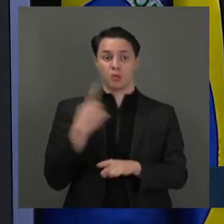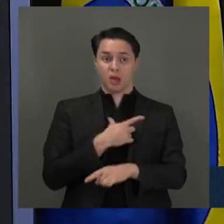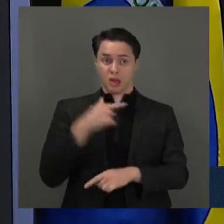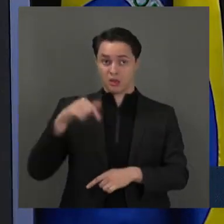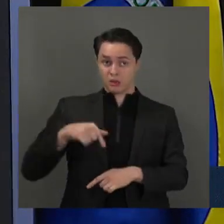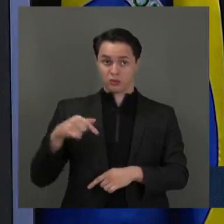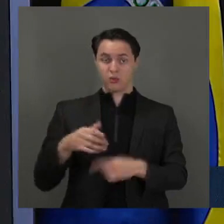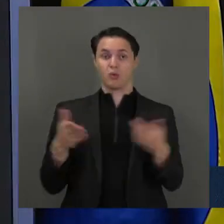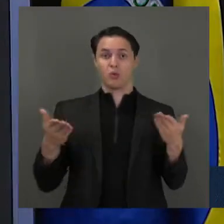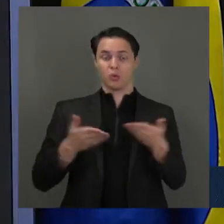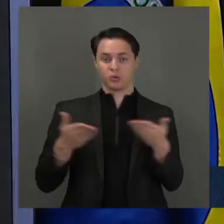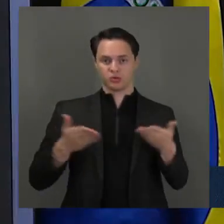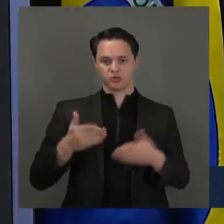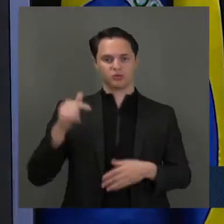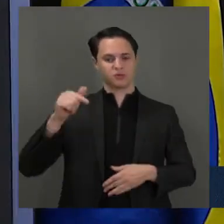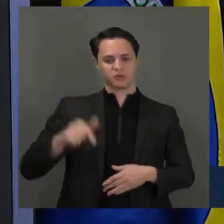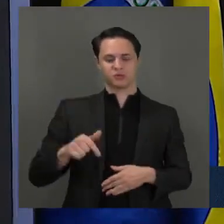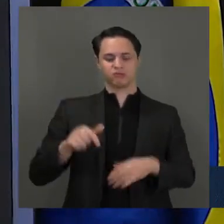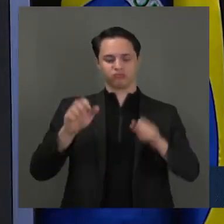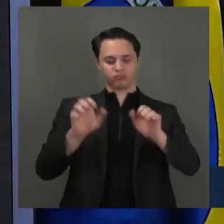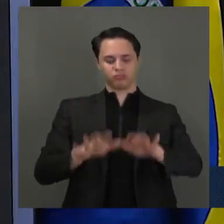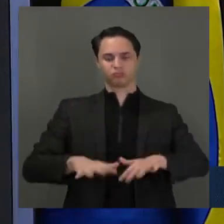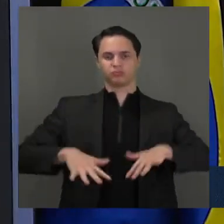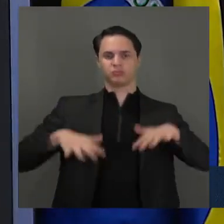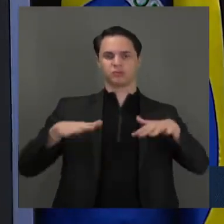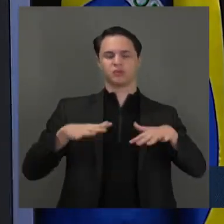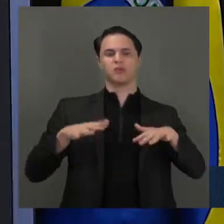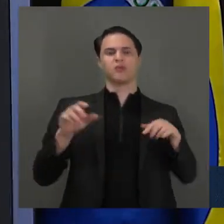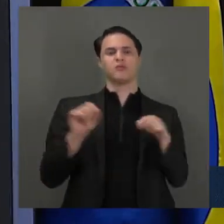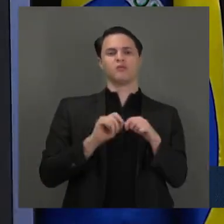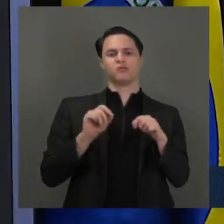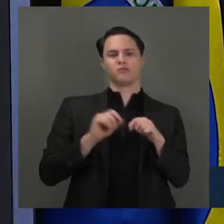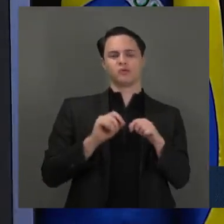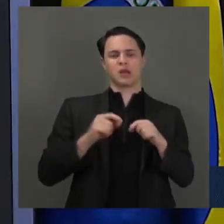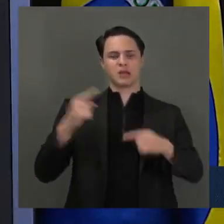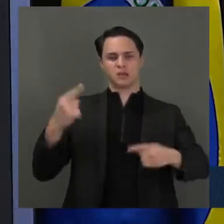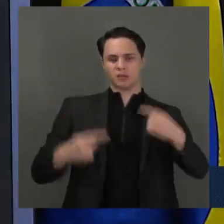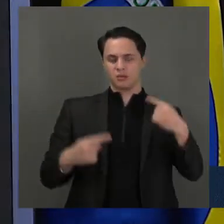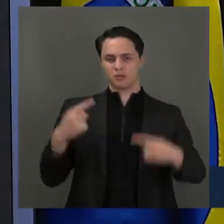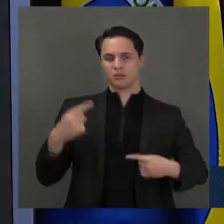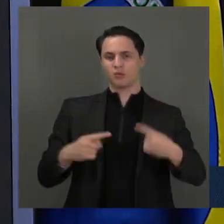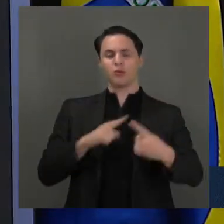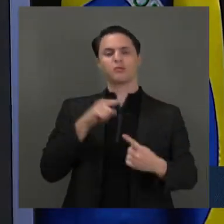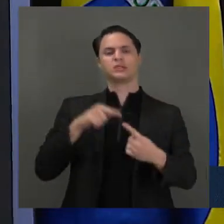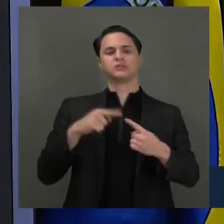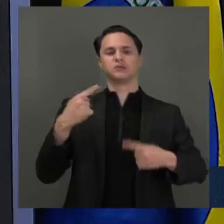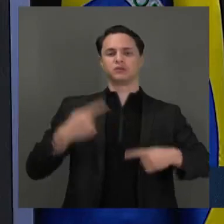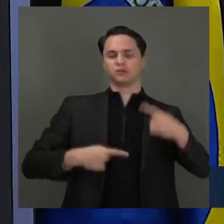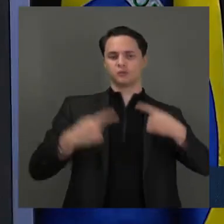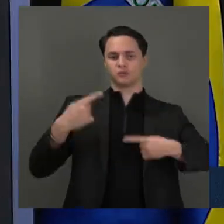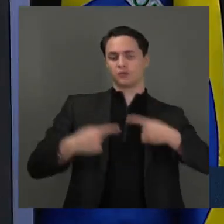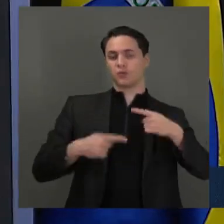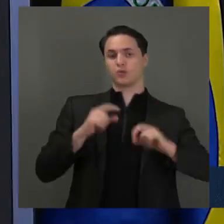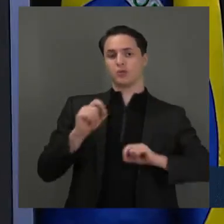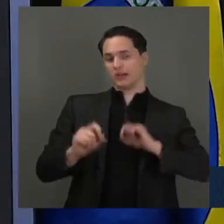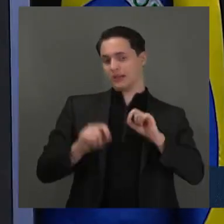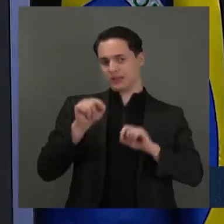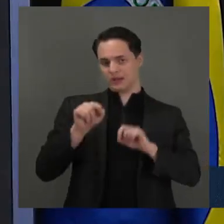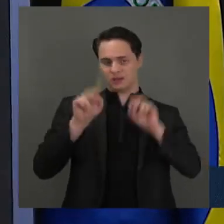Senado Federal, nessa casa, nesse plenário, fiz uma sessão de debates para discutir esse